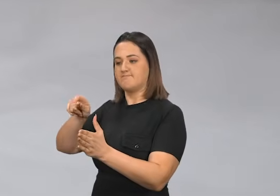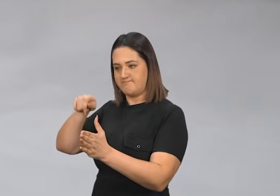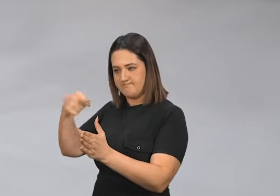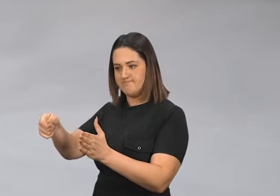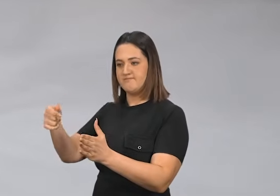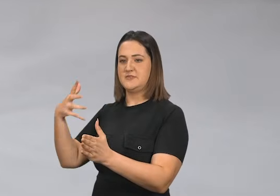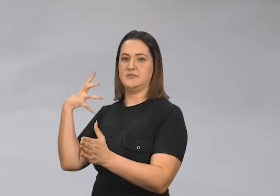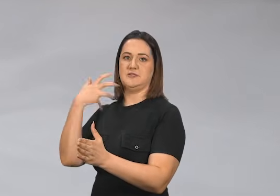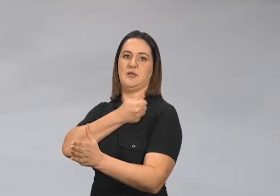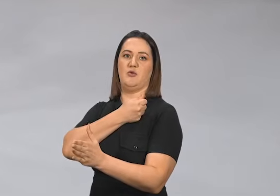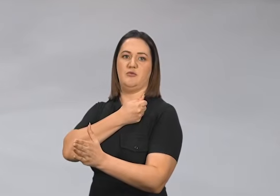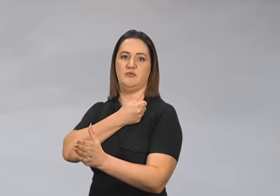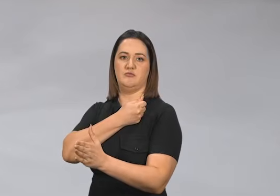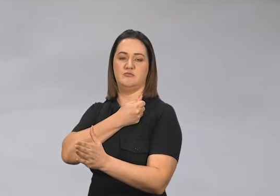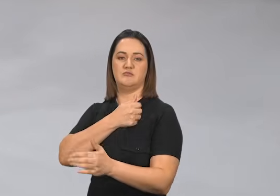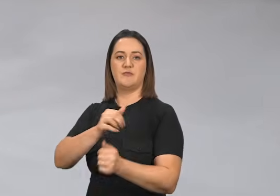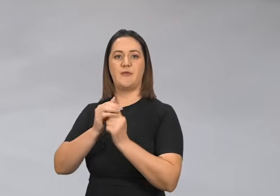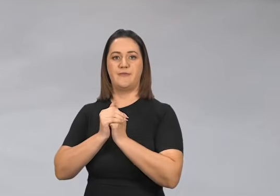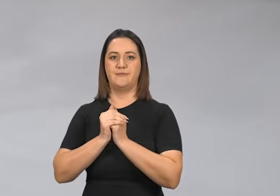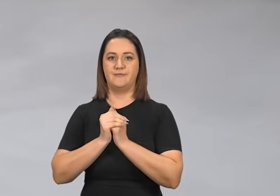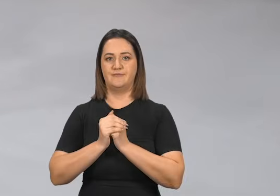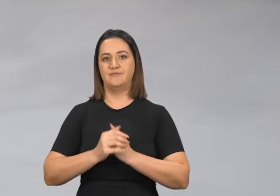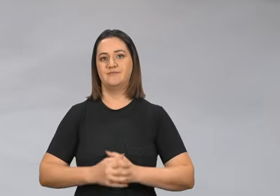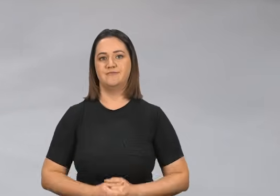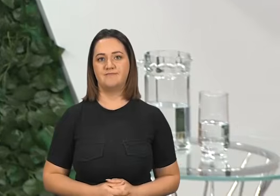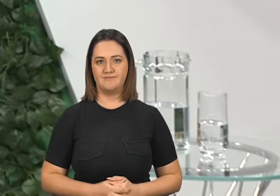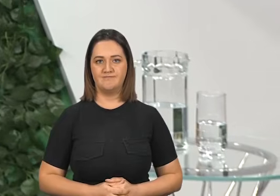salvo. Amém e amém.